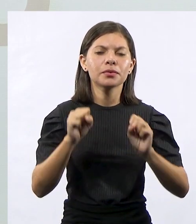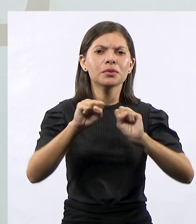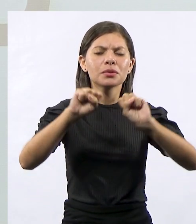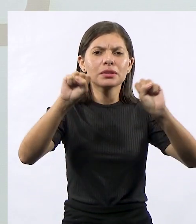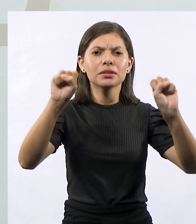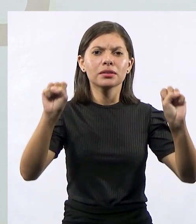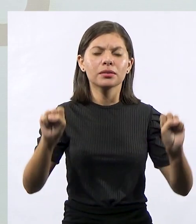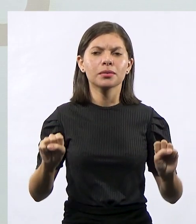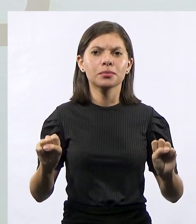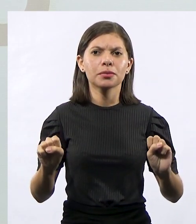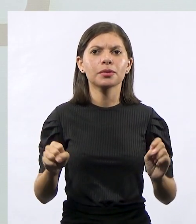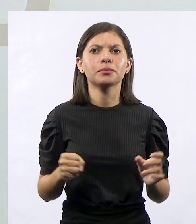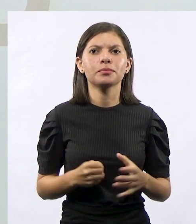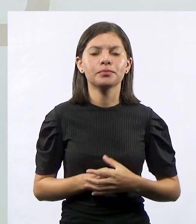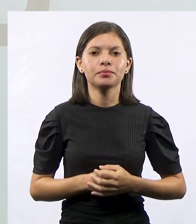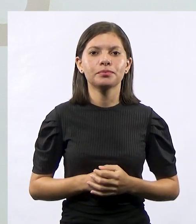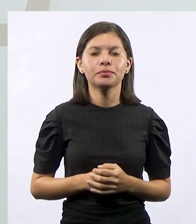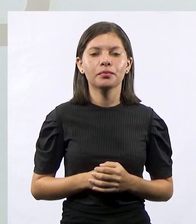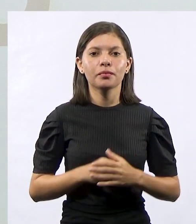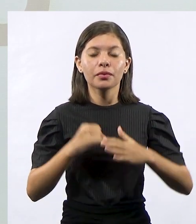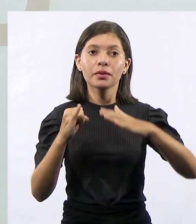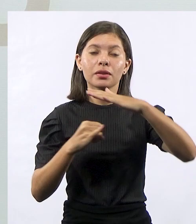da Escola, o Sistema